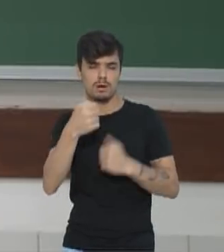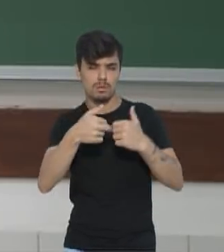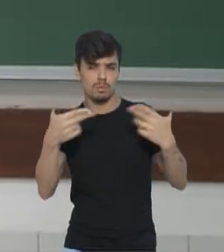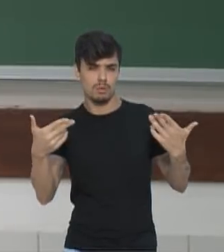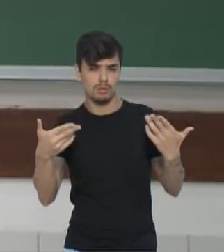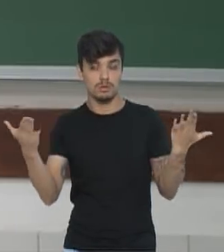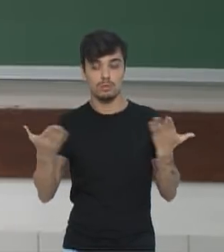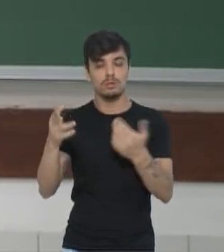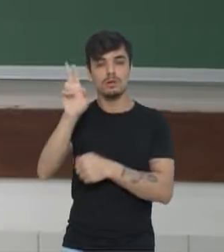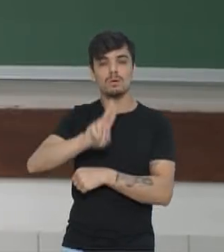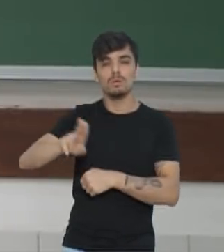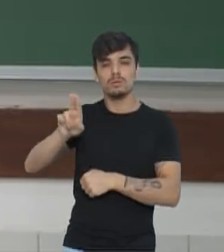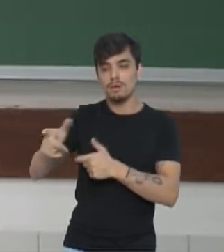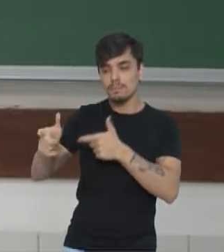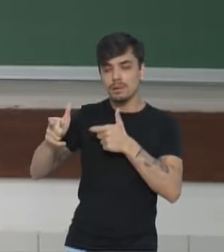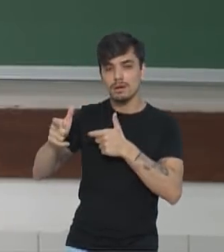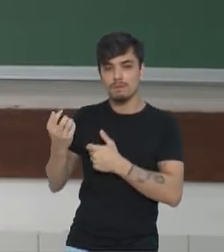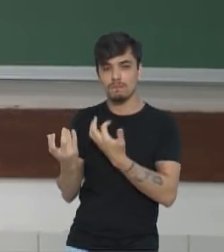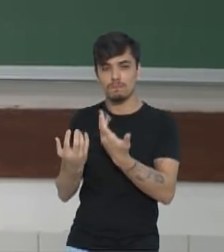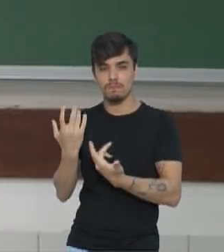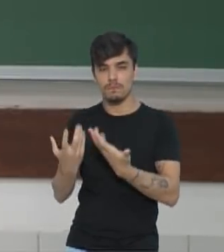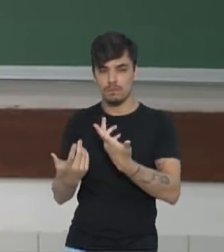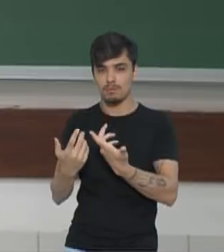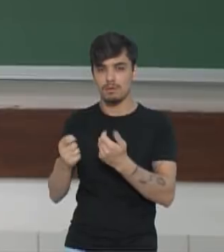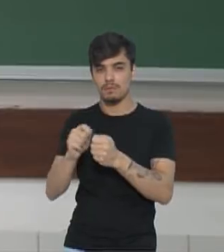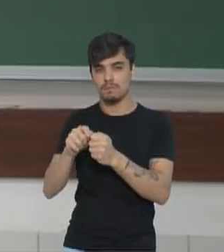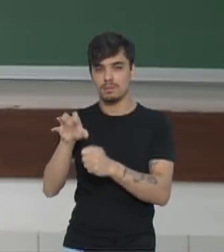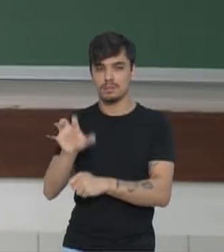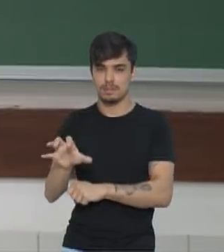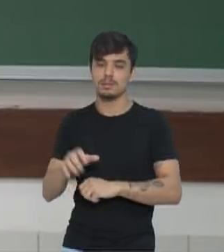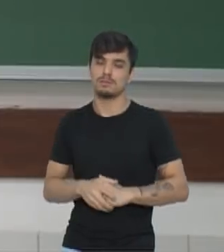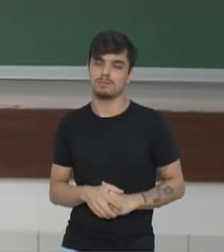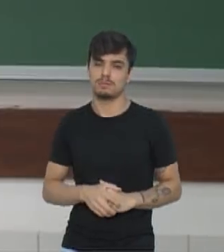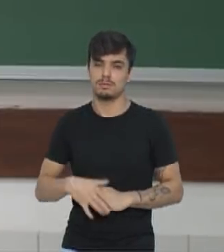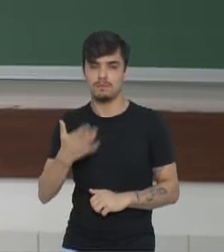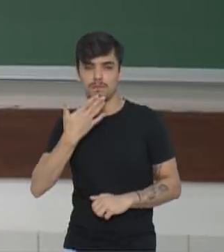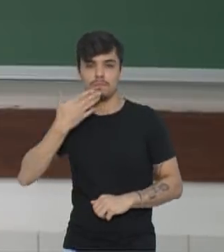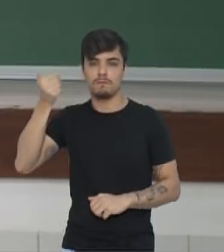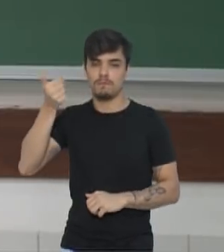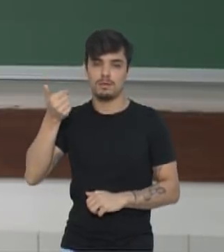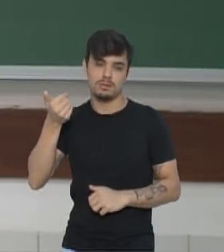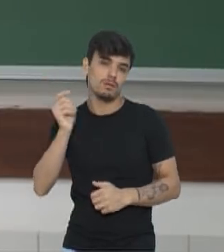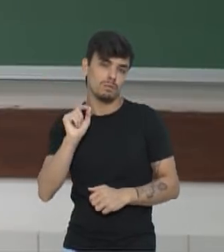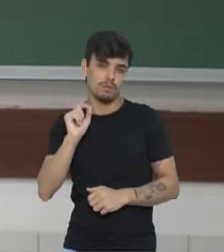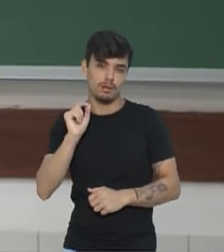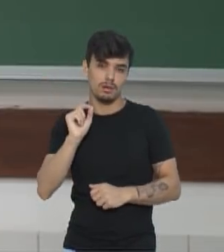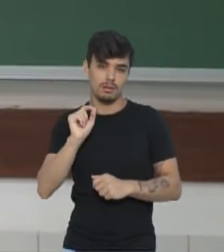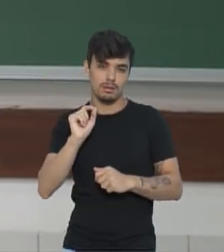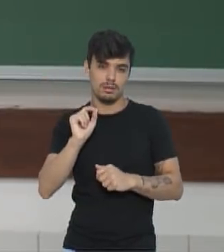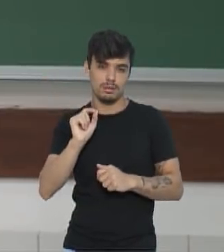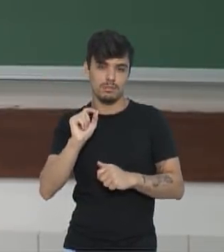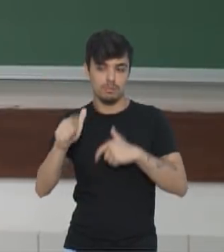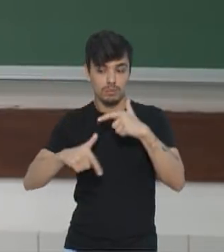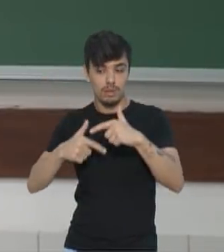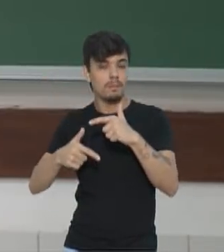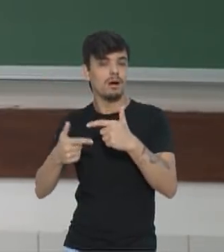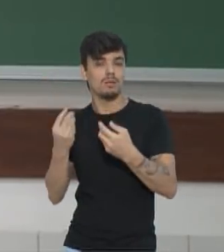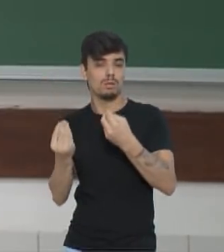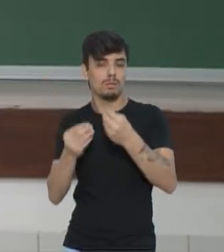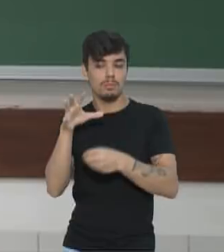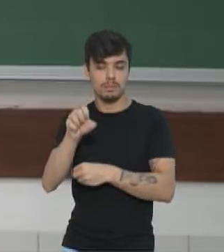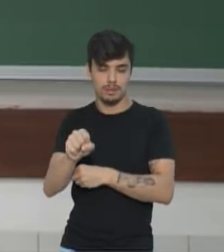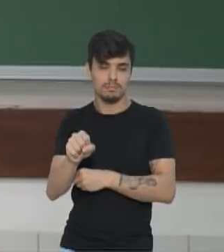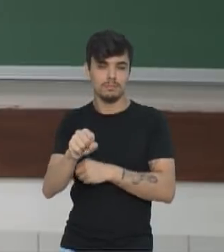usam armas de fogo para fazer isso. Facilitou bastante o trabalho para eles, do que usar arcos e flechas, como eles faziam